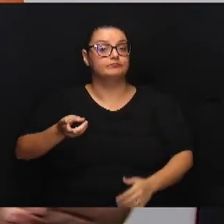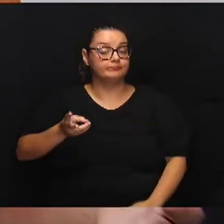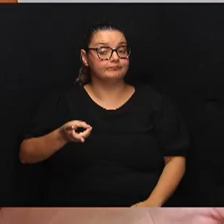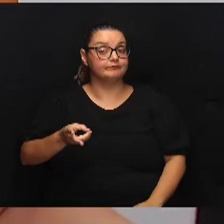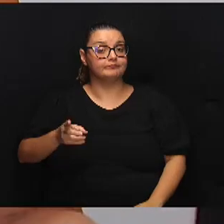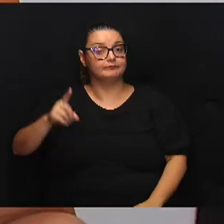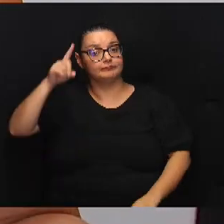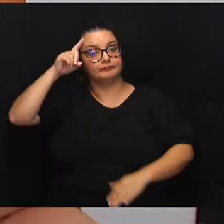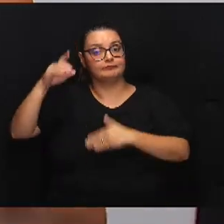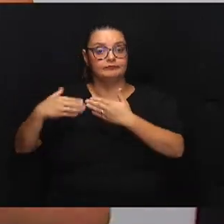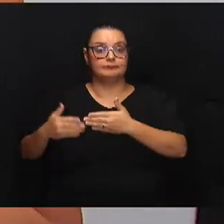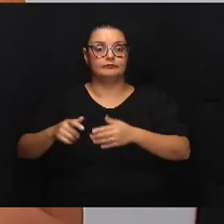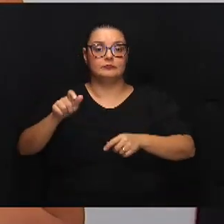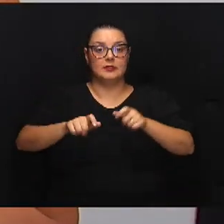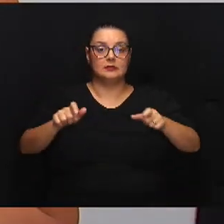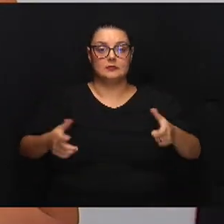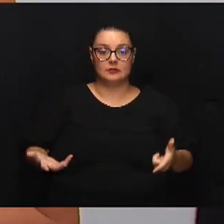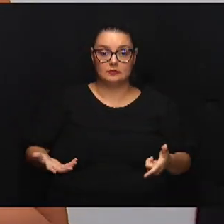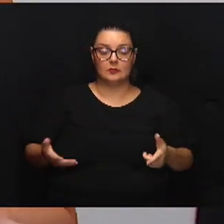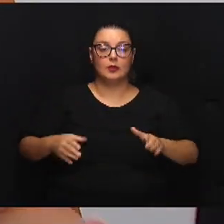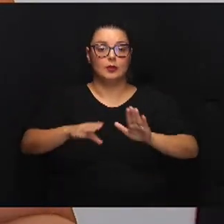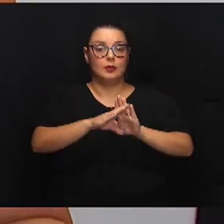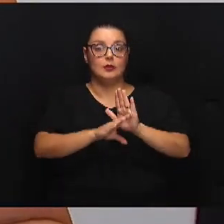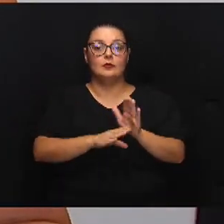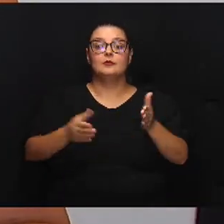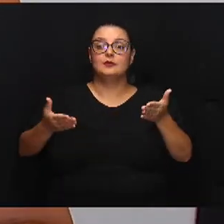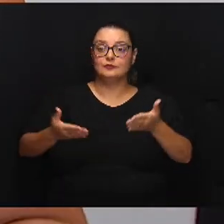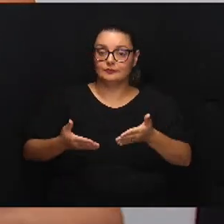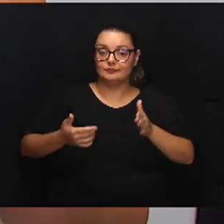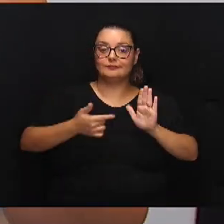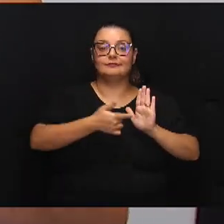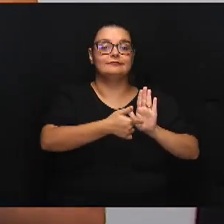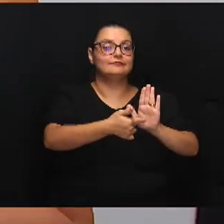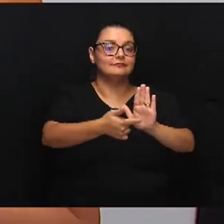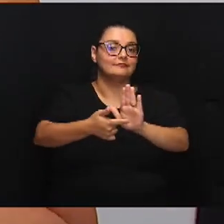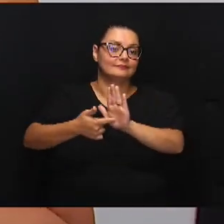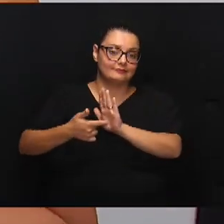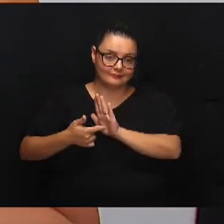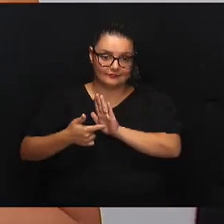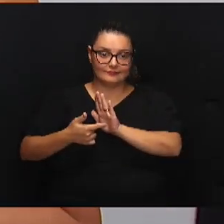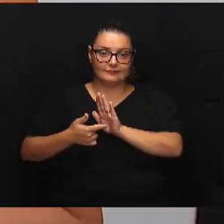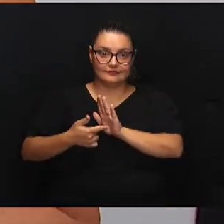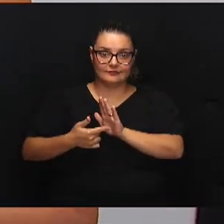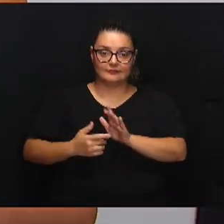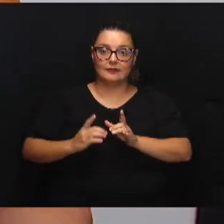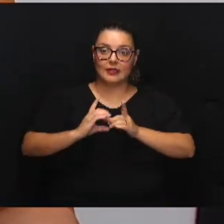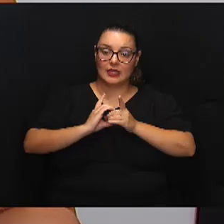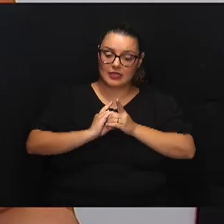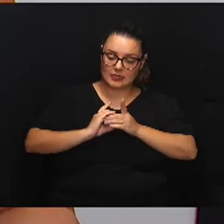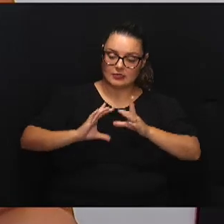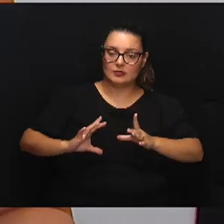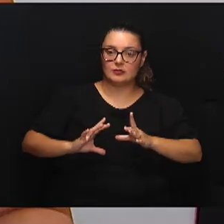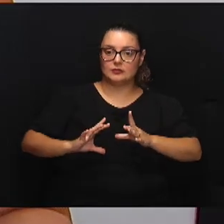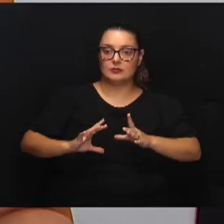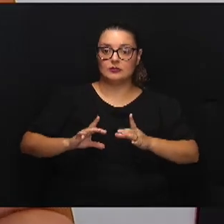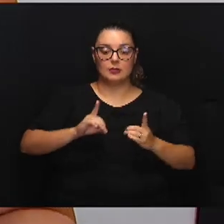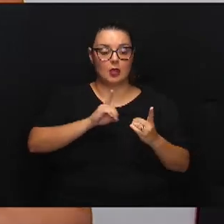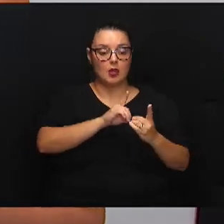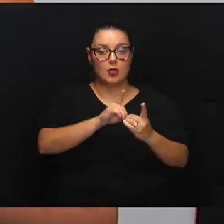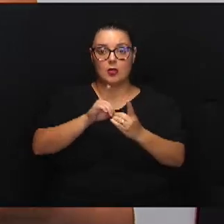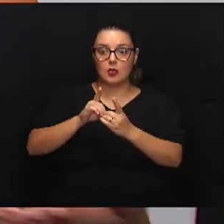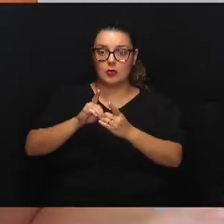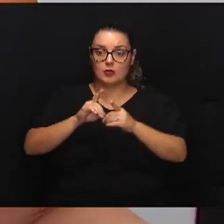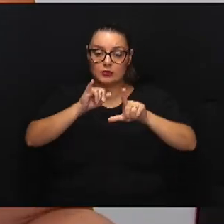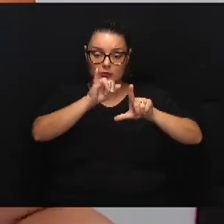de muitas pessoas. O programa de hoje vai mostrar a democratização da consultoria de